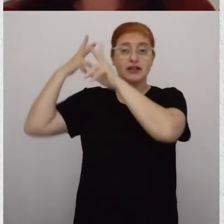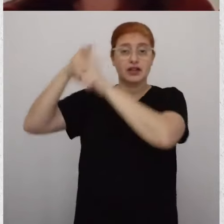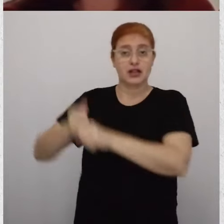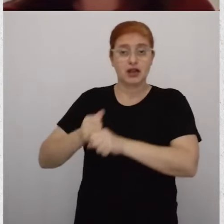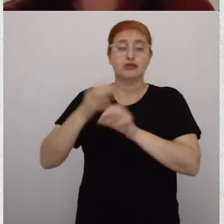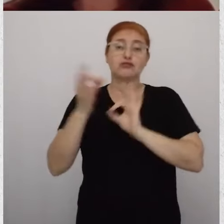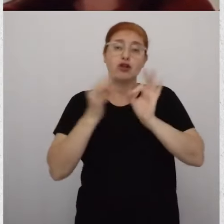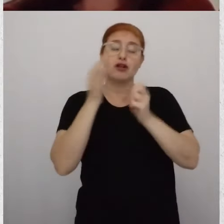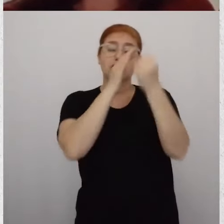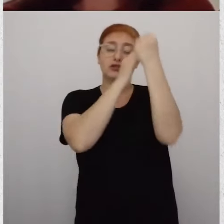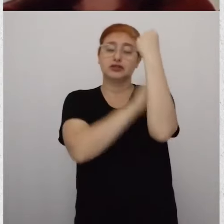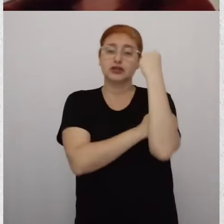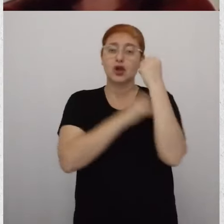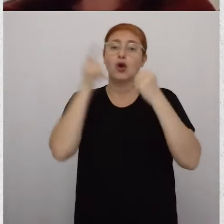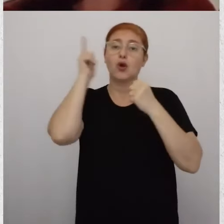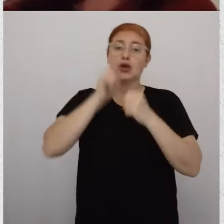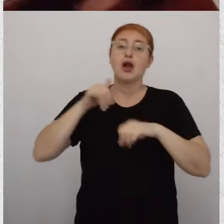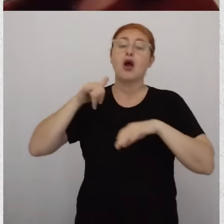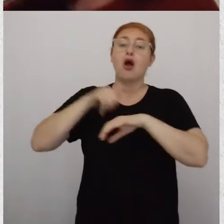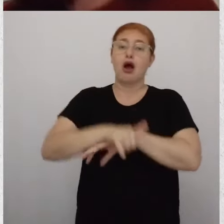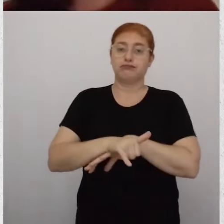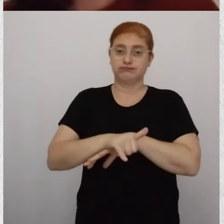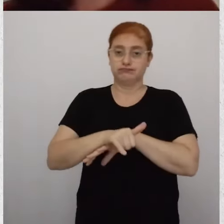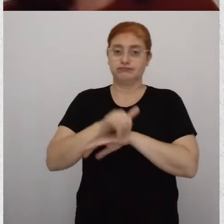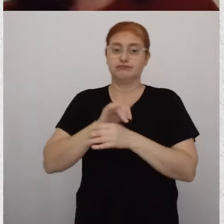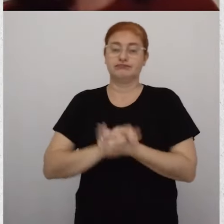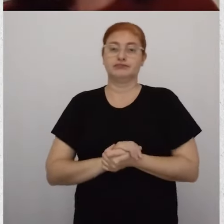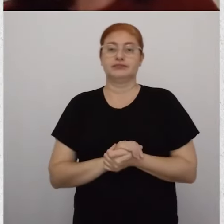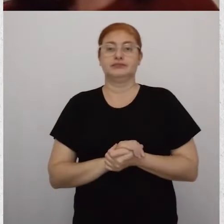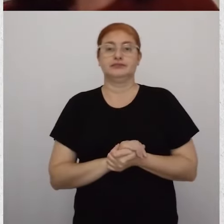projeto feminista possa acontecer.